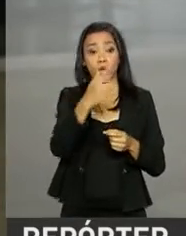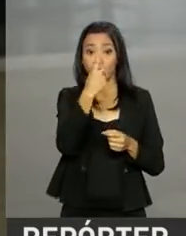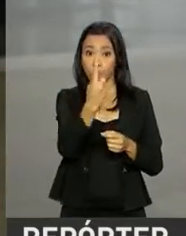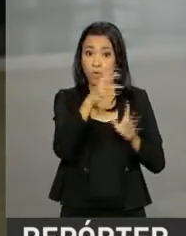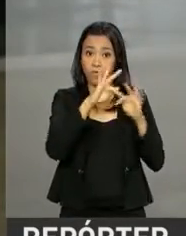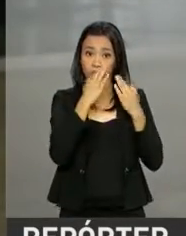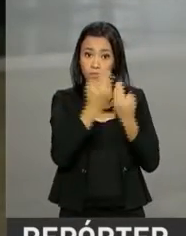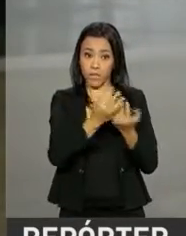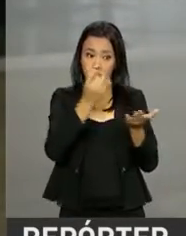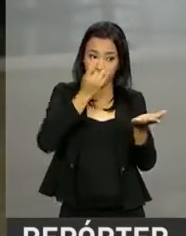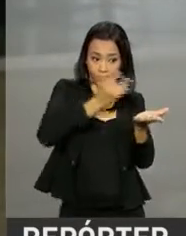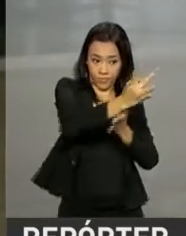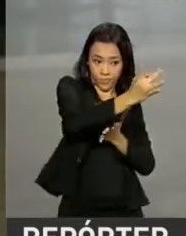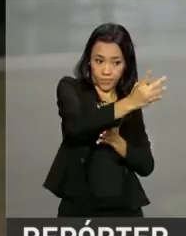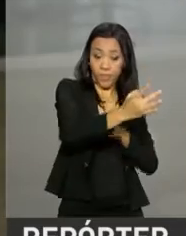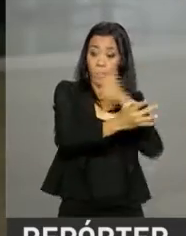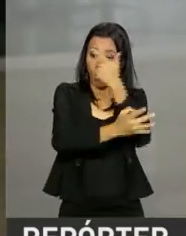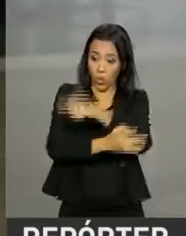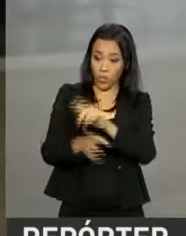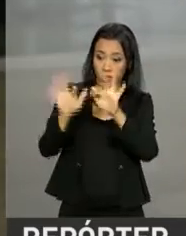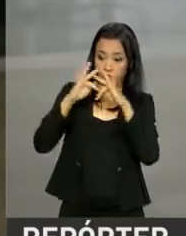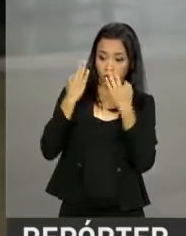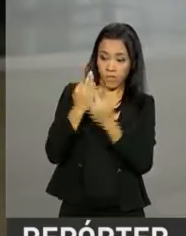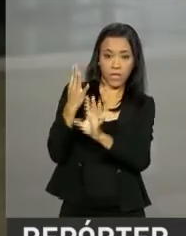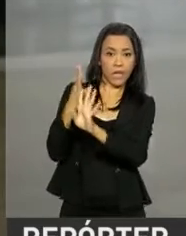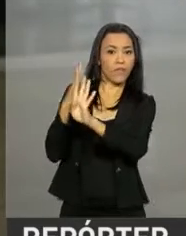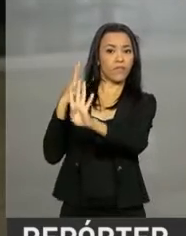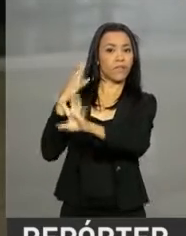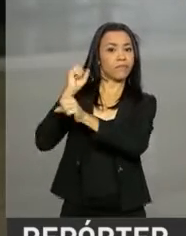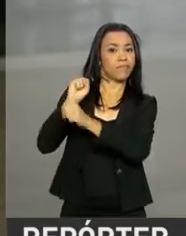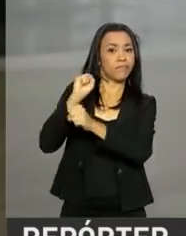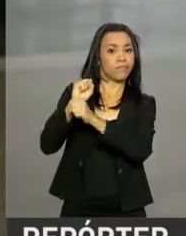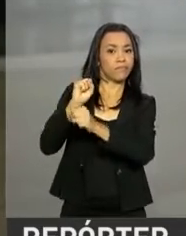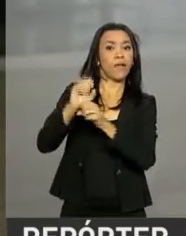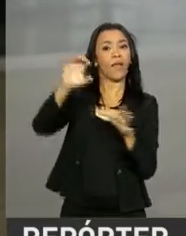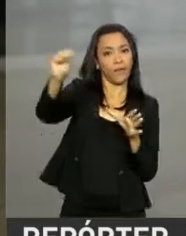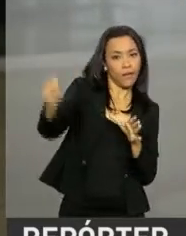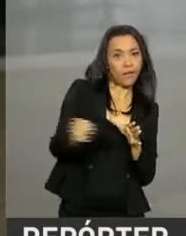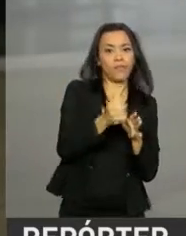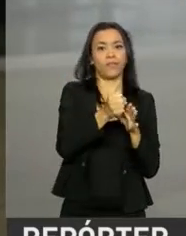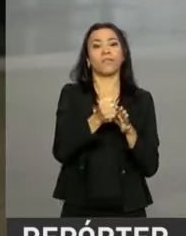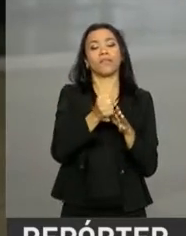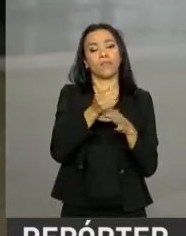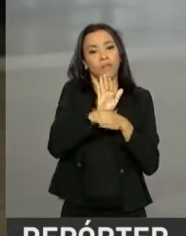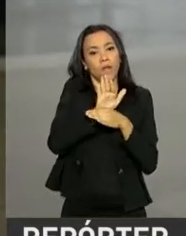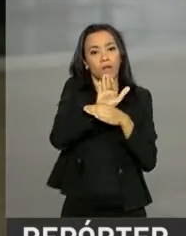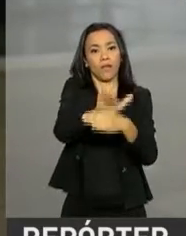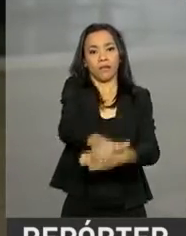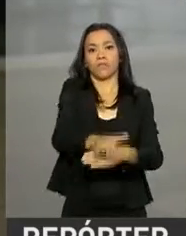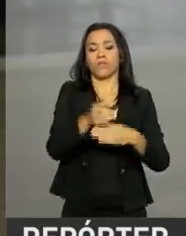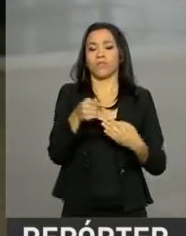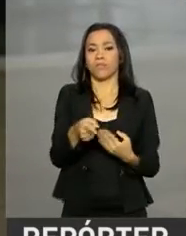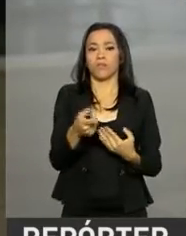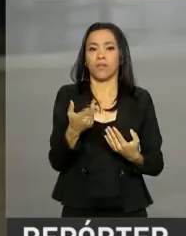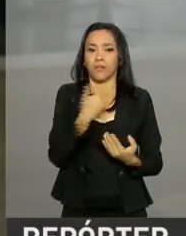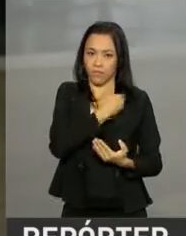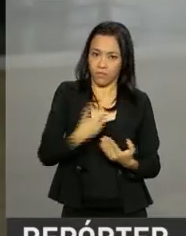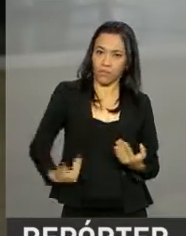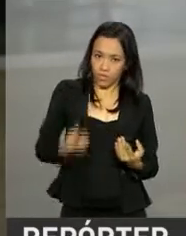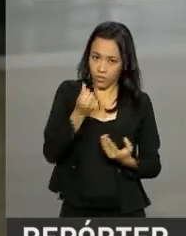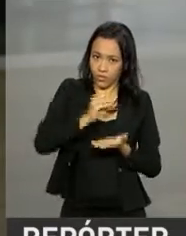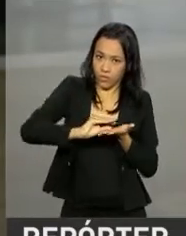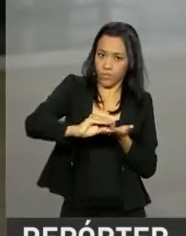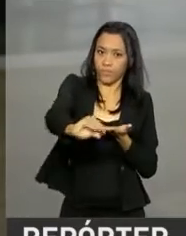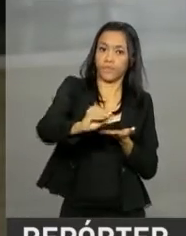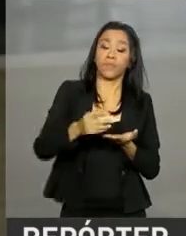uma outra que estava na fila e se enquadra nas regras do programa ela entra é chamada para entrar no lugar com isso na verdade o número de